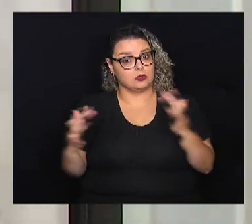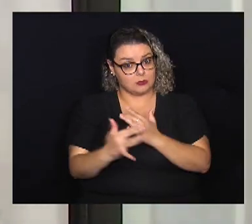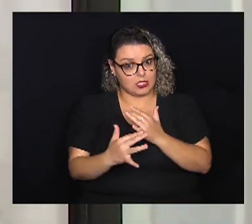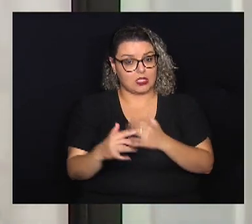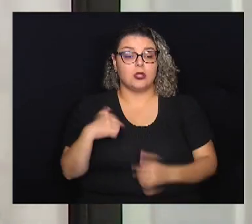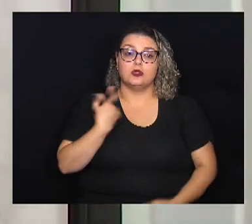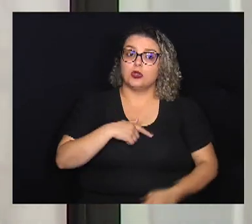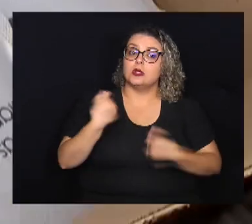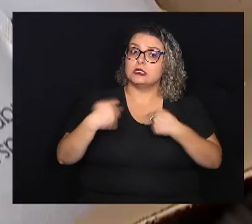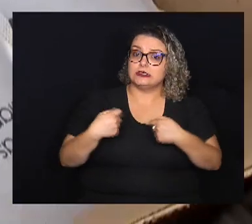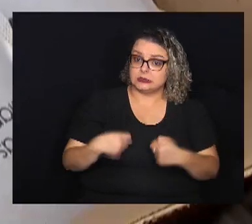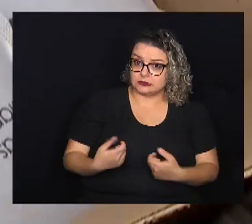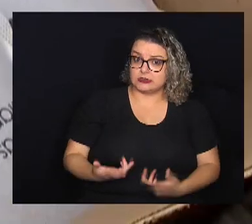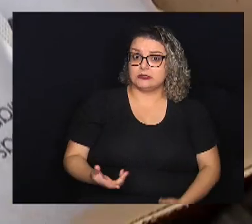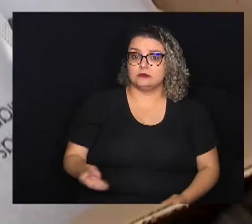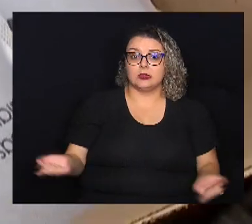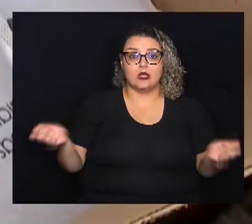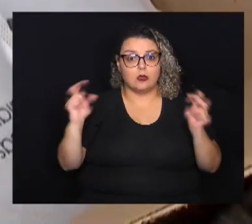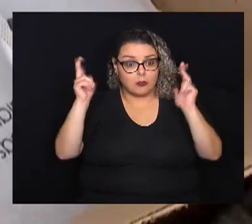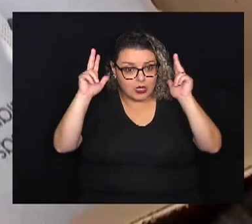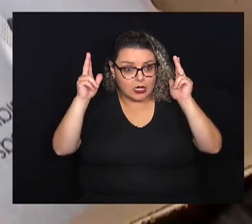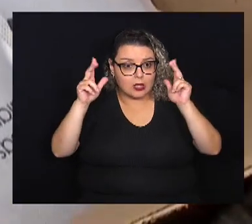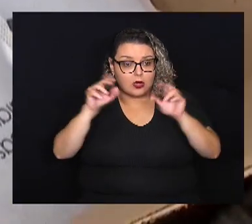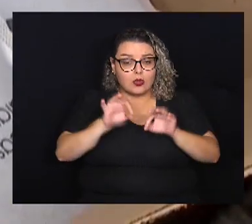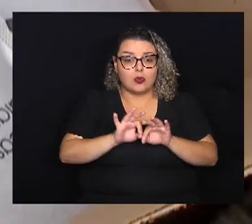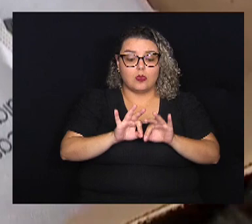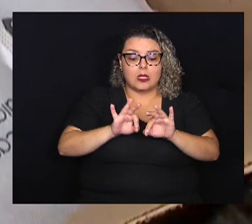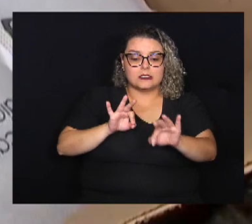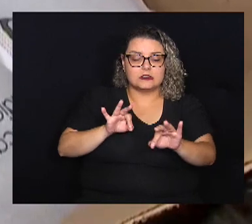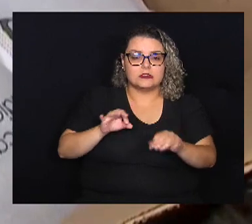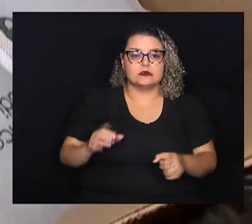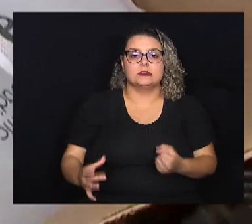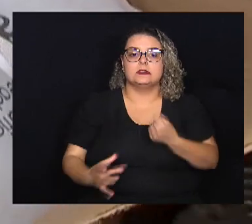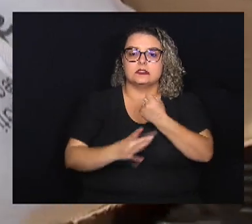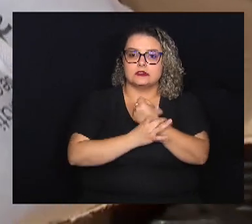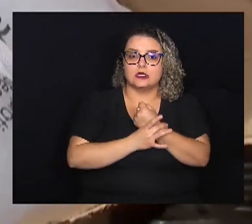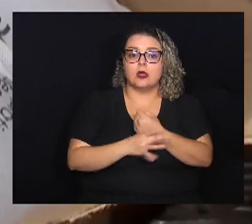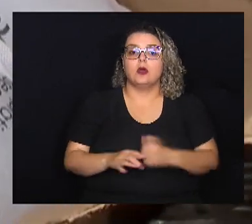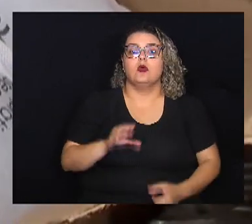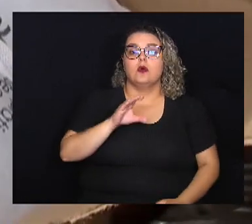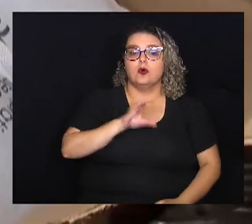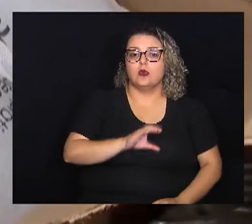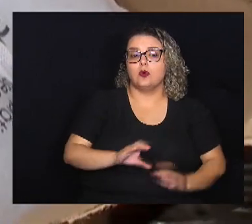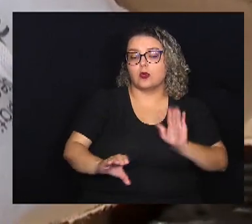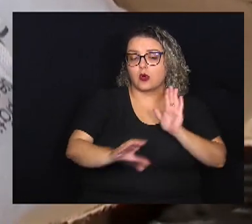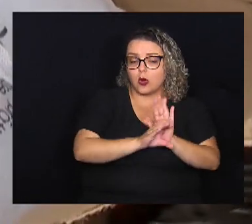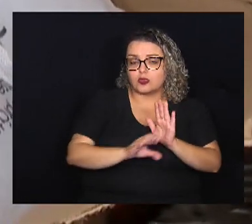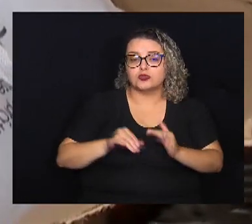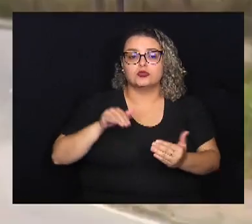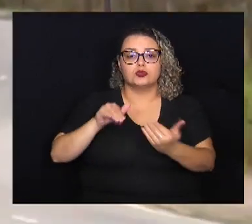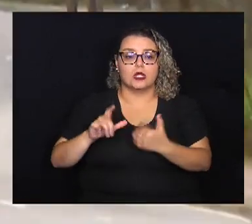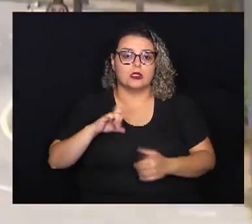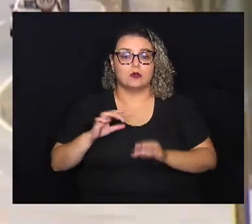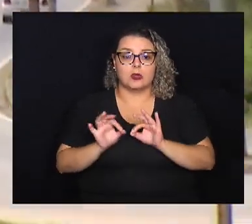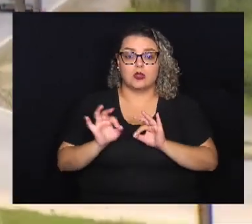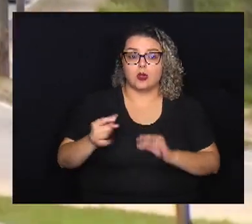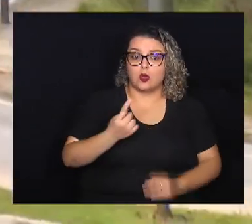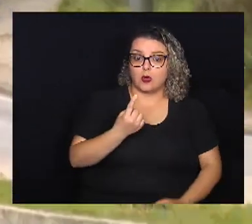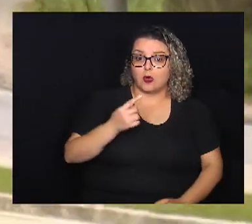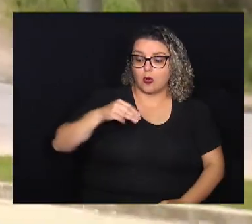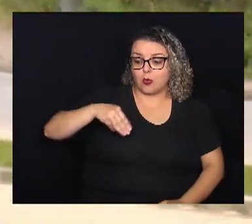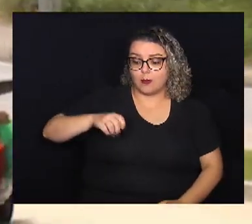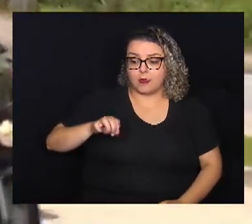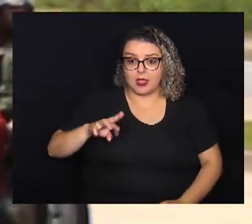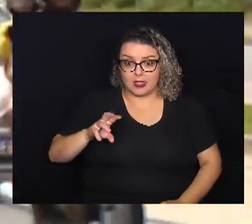precisa tomar sempre, ter atenção com a distância de segurança. Então, o código de trânsito, ele determina uma distância mínima de um metro e meio